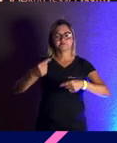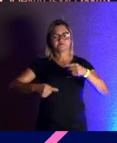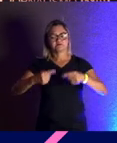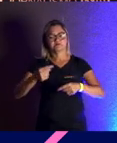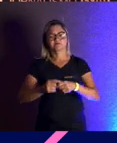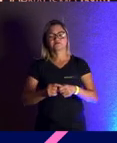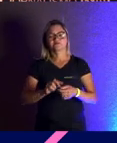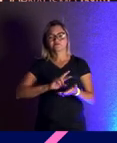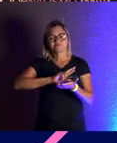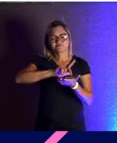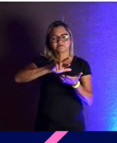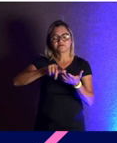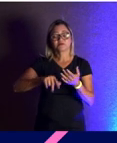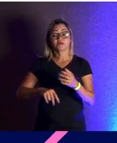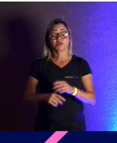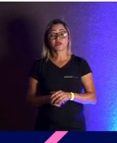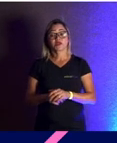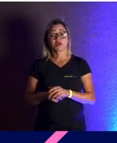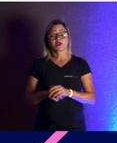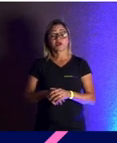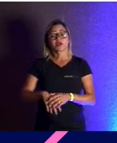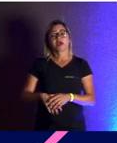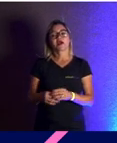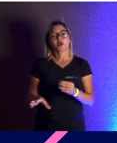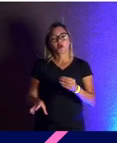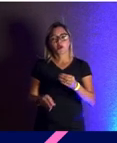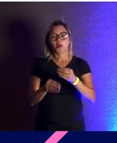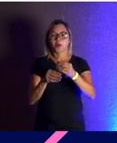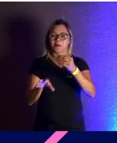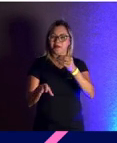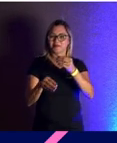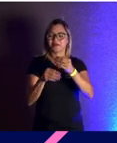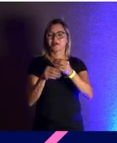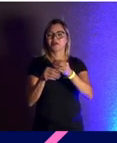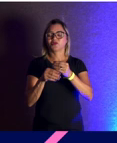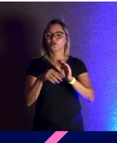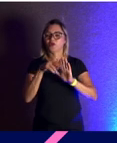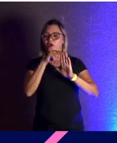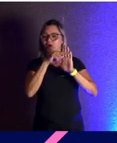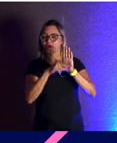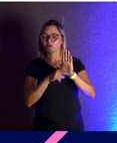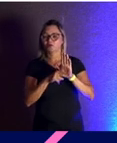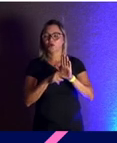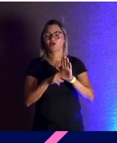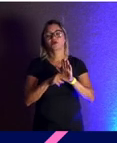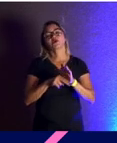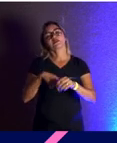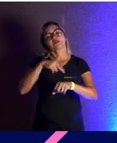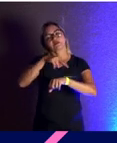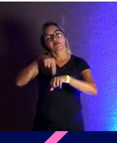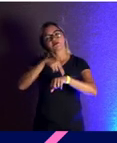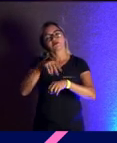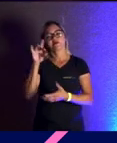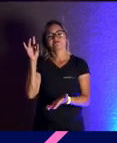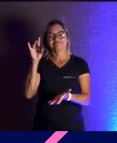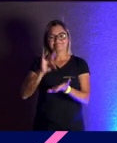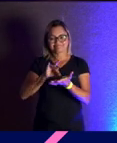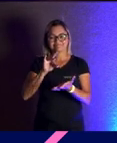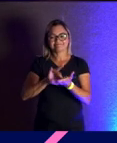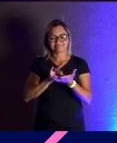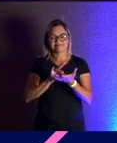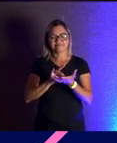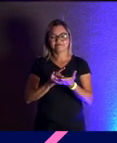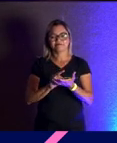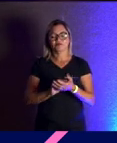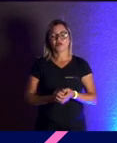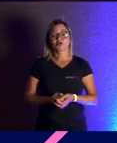ainda desses eventos, e que é um complemento ao relatório da Comissão Nacional da Verdade. A gente